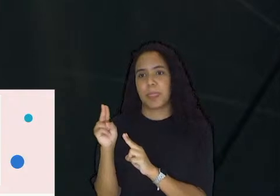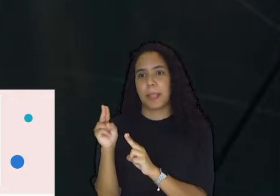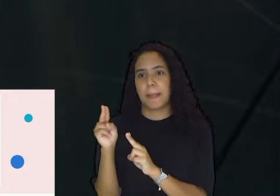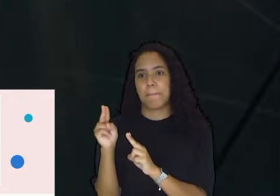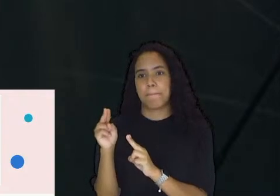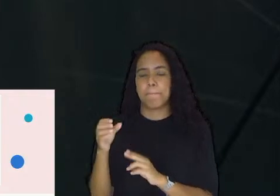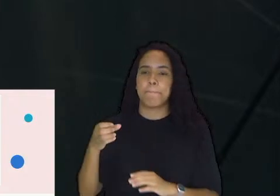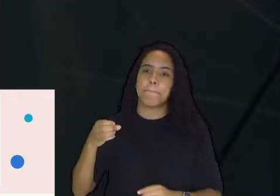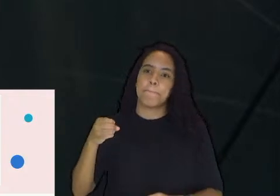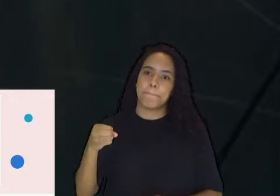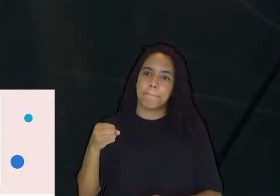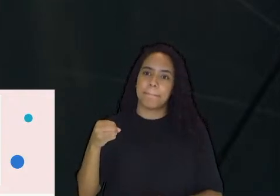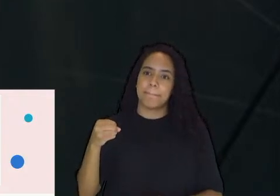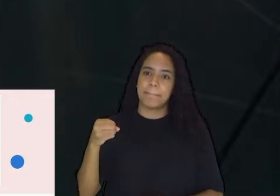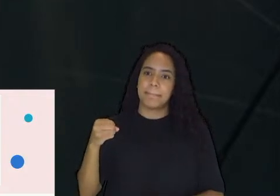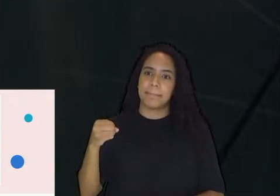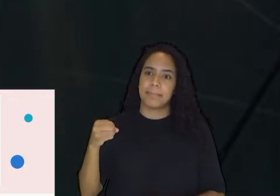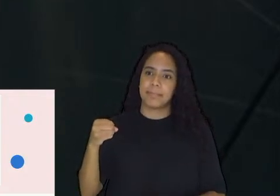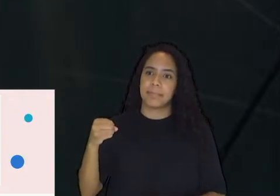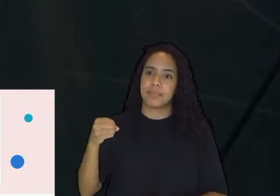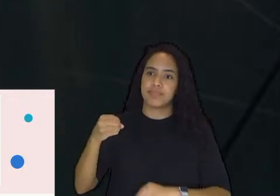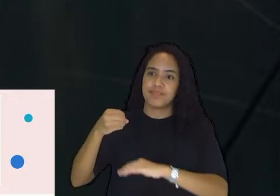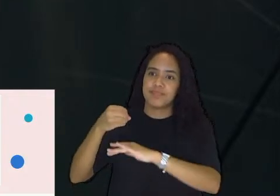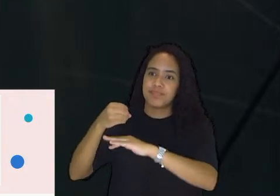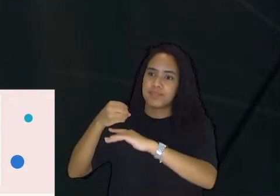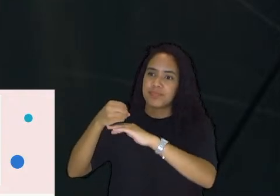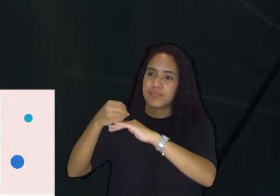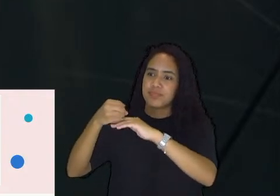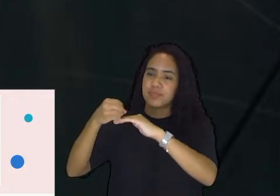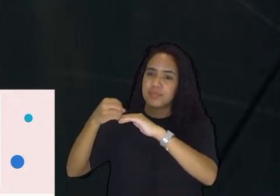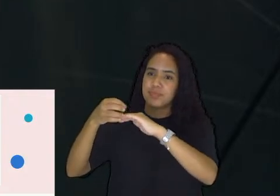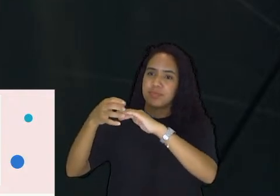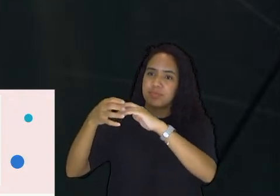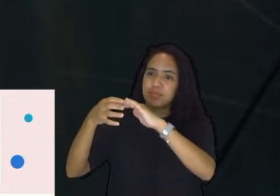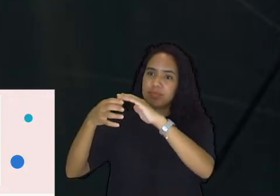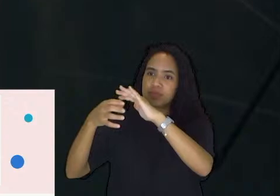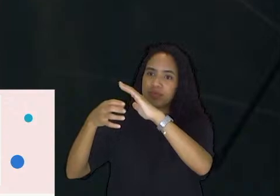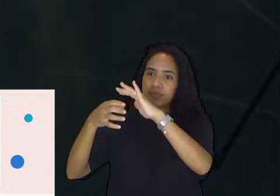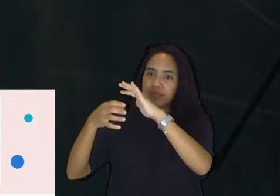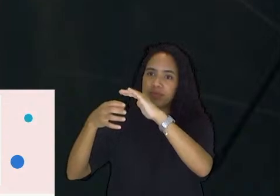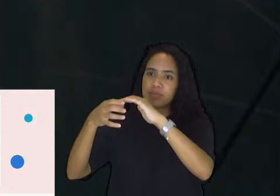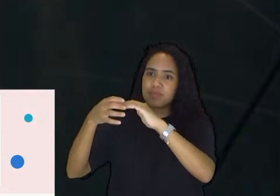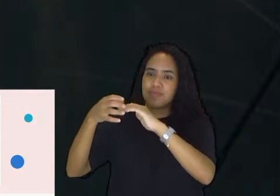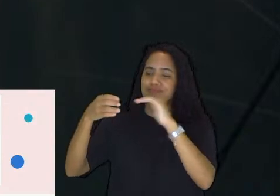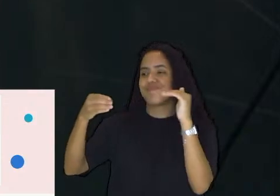mentalidade de filho faz a gente olhar para um copo com metade de água e falar assim: ele está meio cheio.